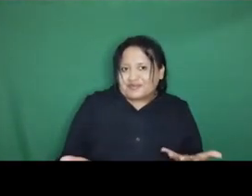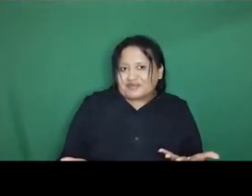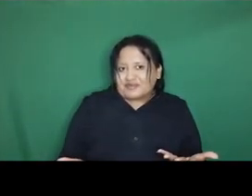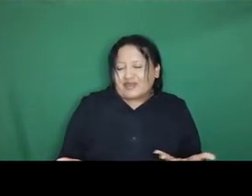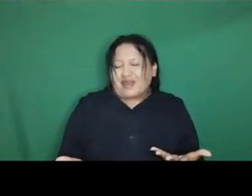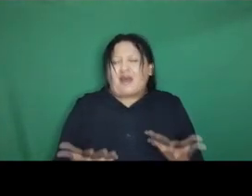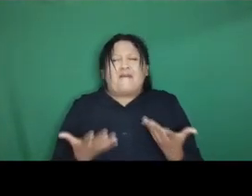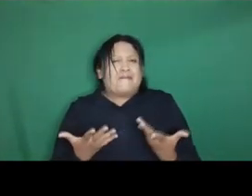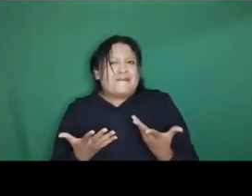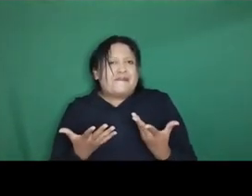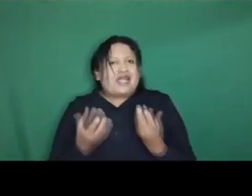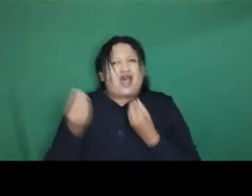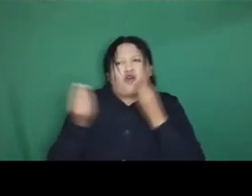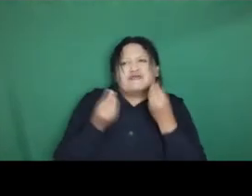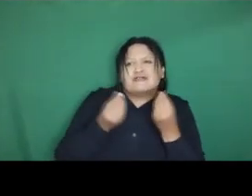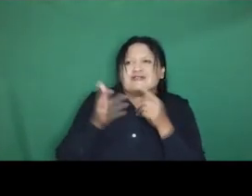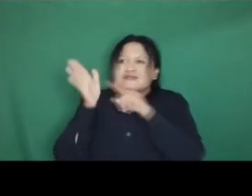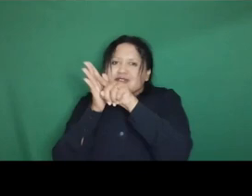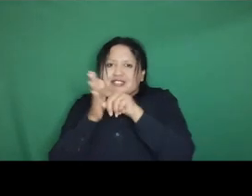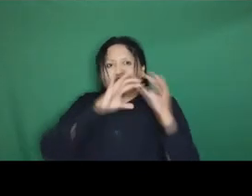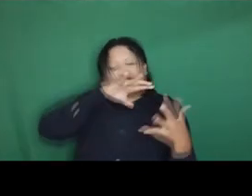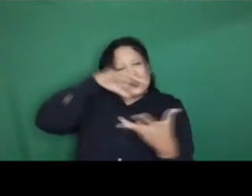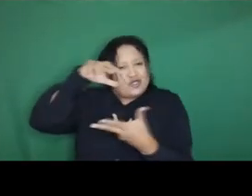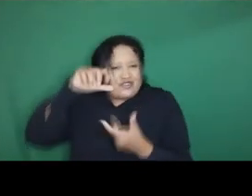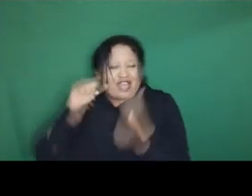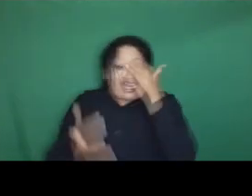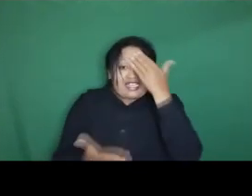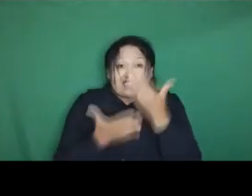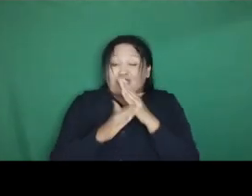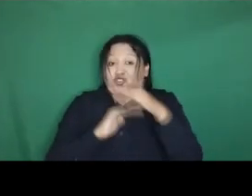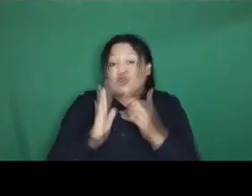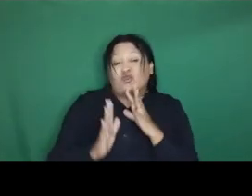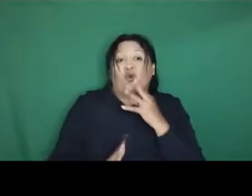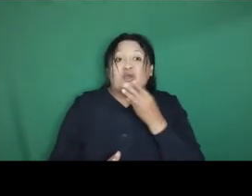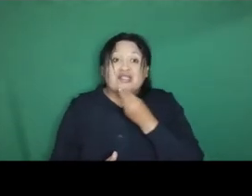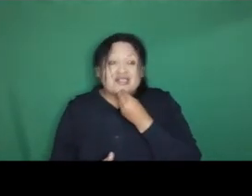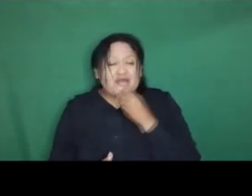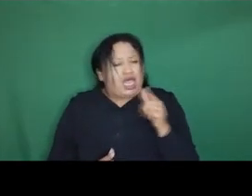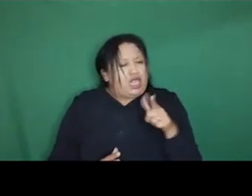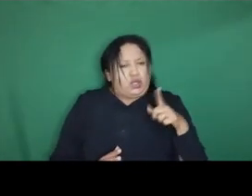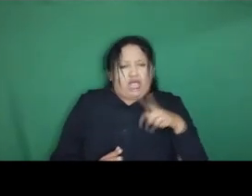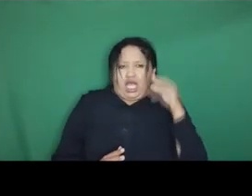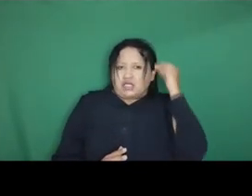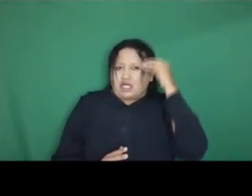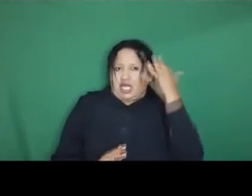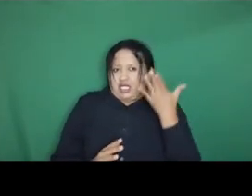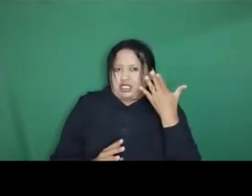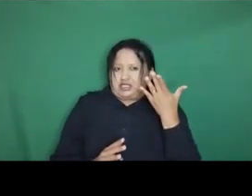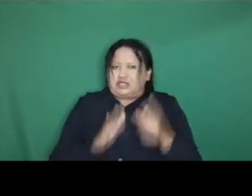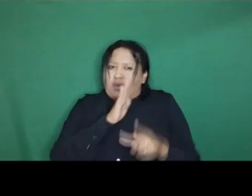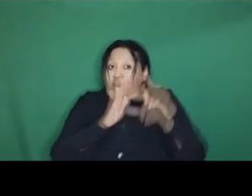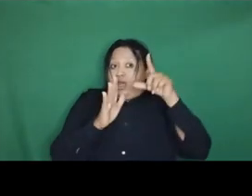a abordagem geográfica Então ela acredita que todo o conhecimento que você aceita na experiência no antidealismo